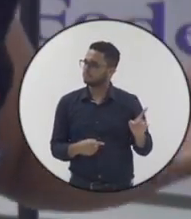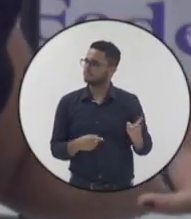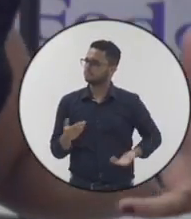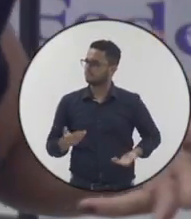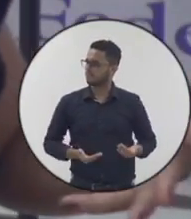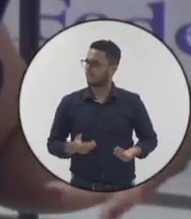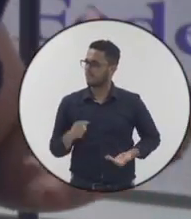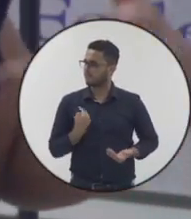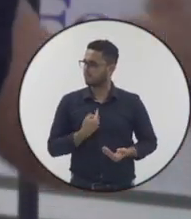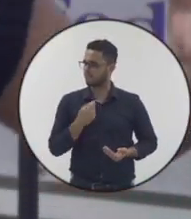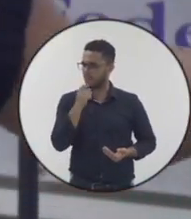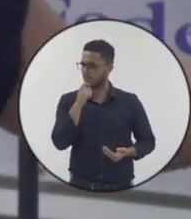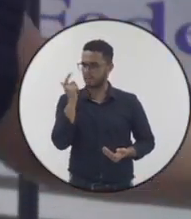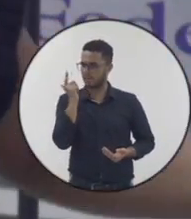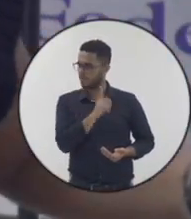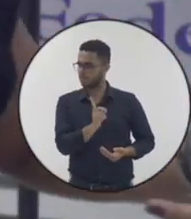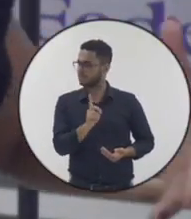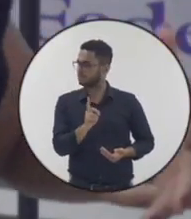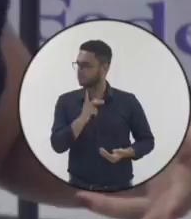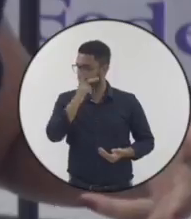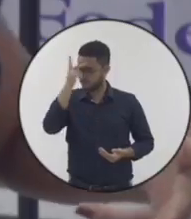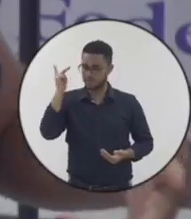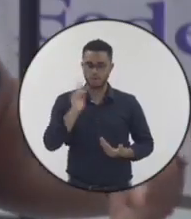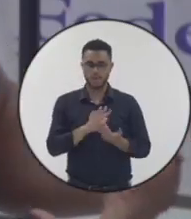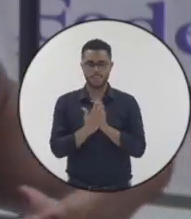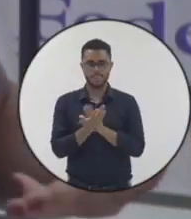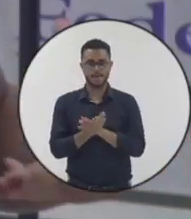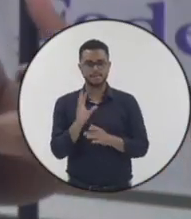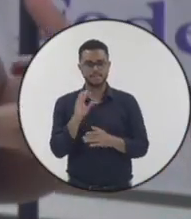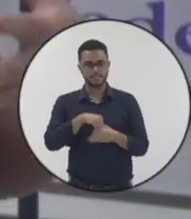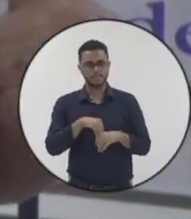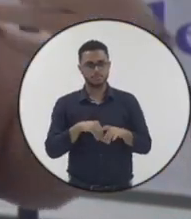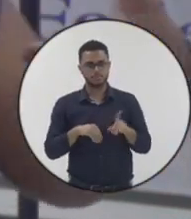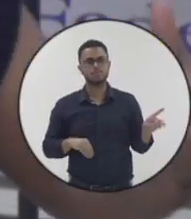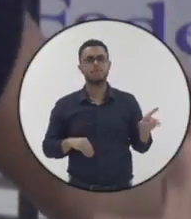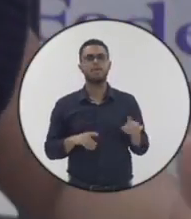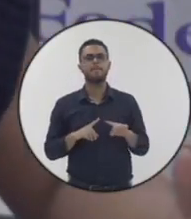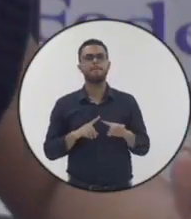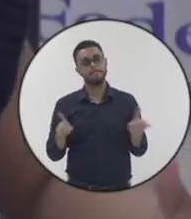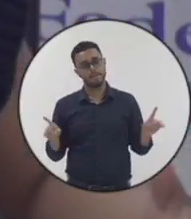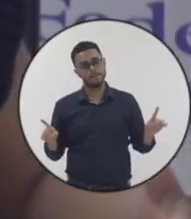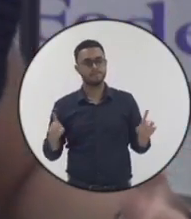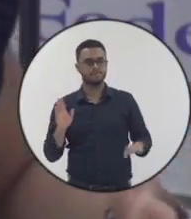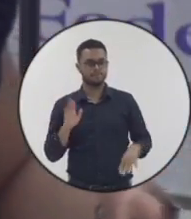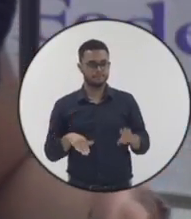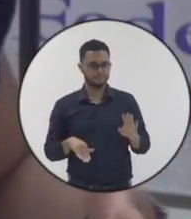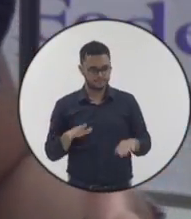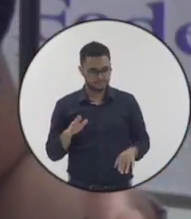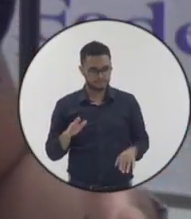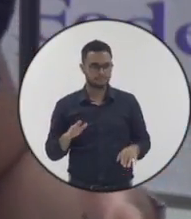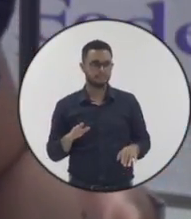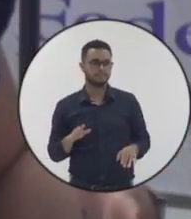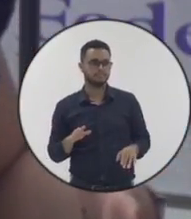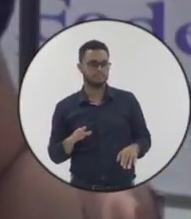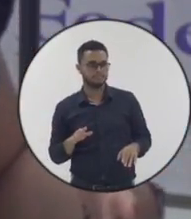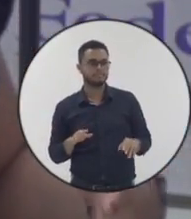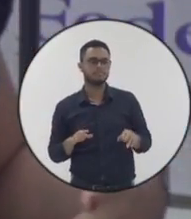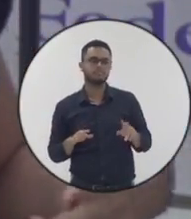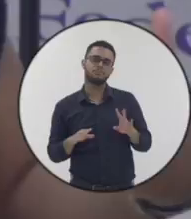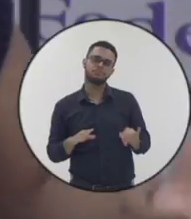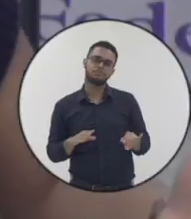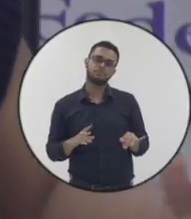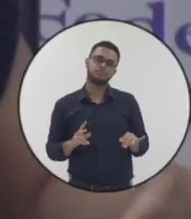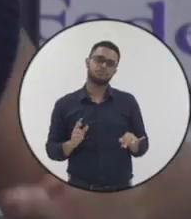ainda não conseguiu ter uma pessoa trans ali dentro desse espaço, né? Mas, quem sabe, isso também aconteça de uma forma